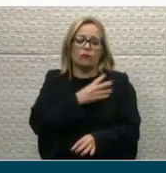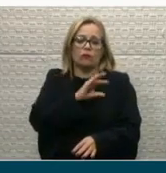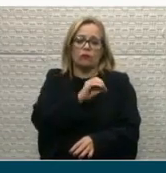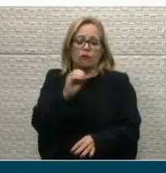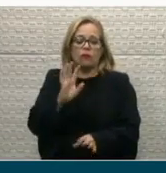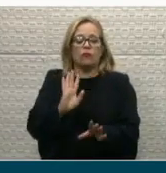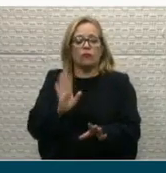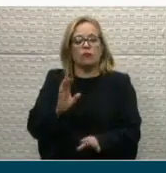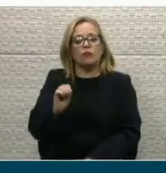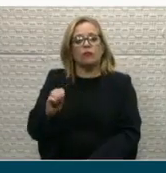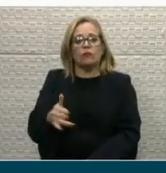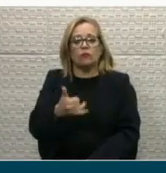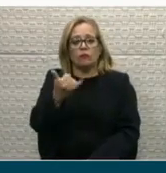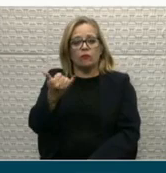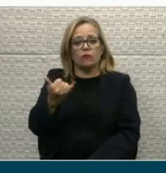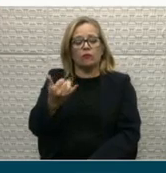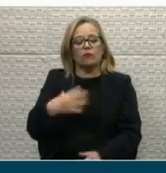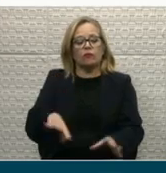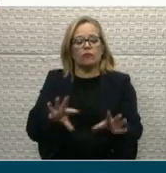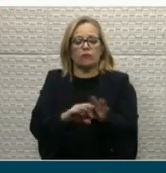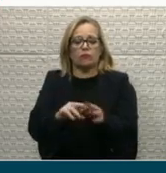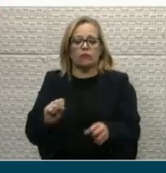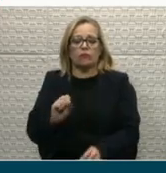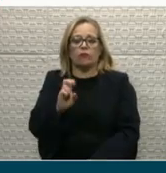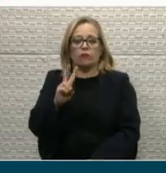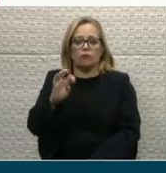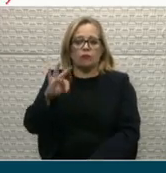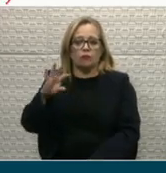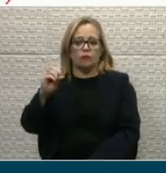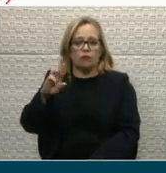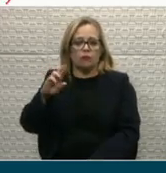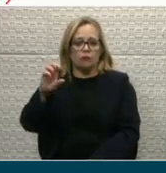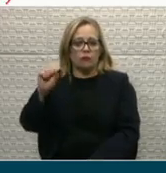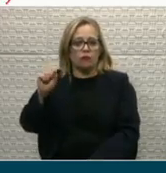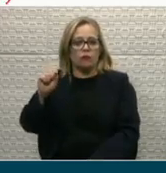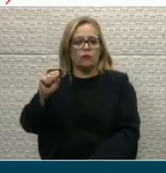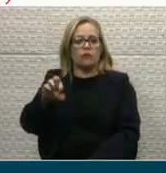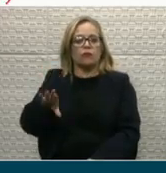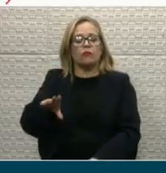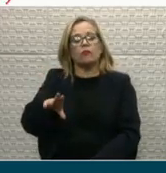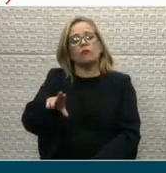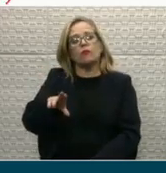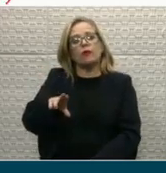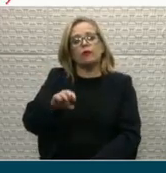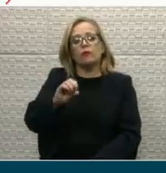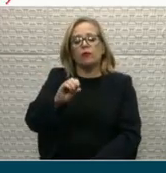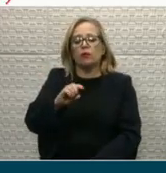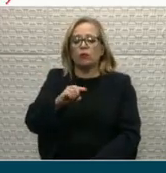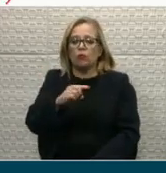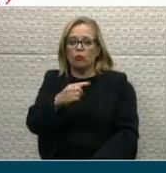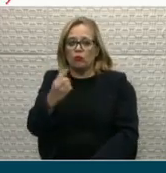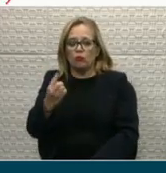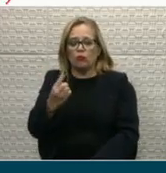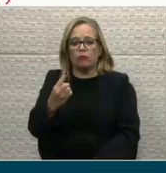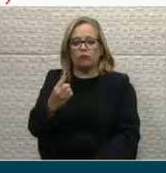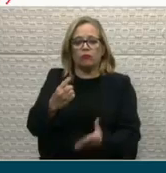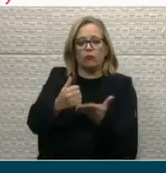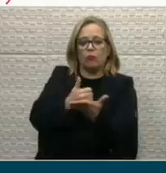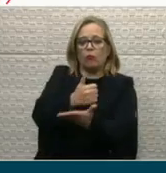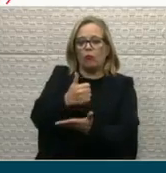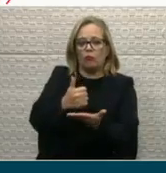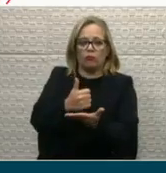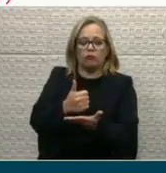o y vai estar associado aos vetores na forma 0, 1, devido à estruturação do